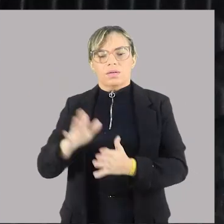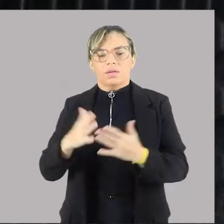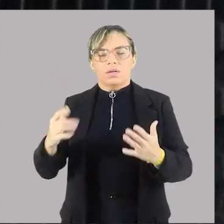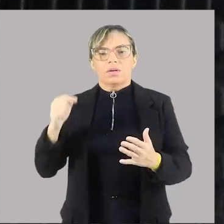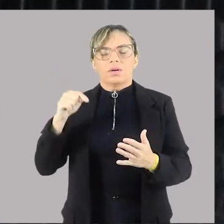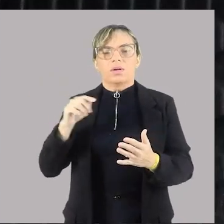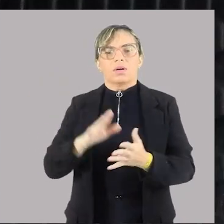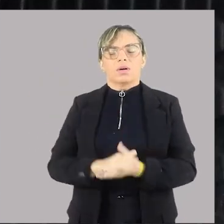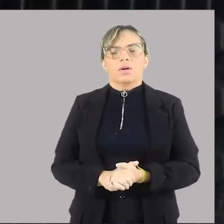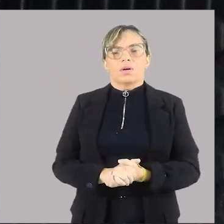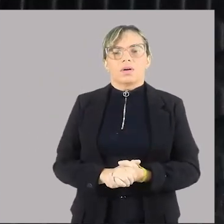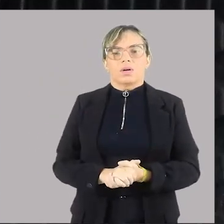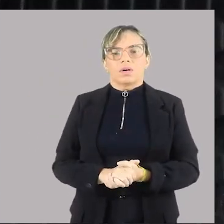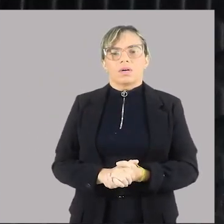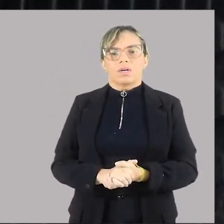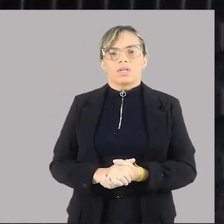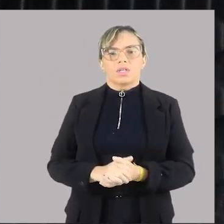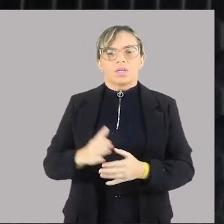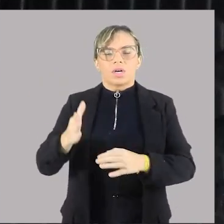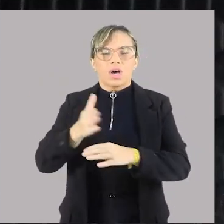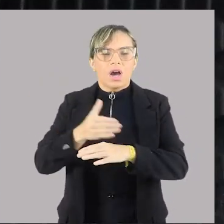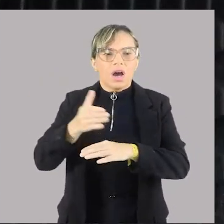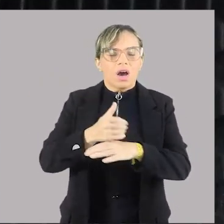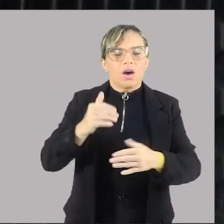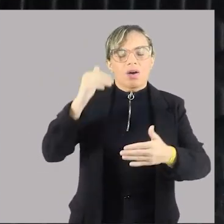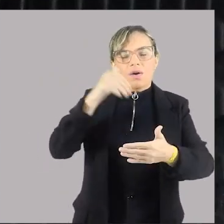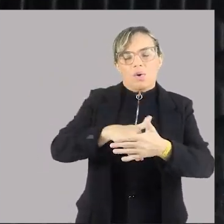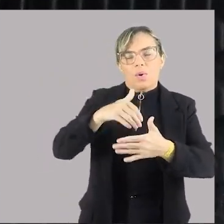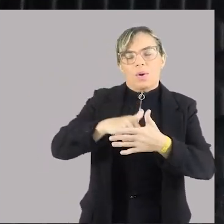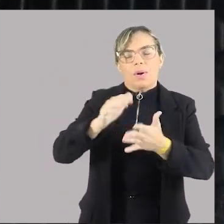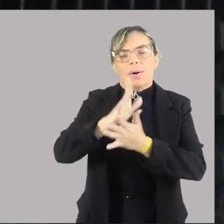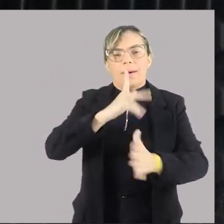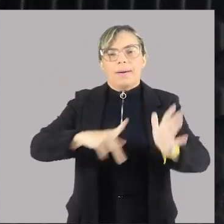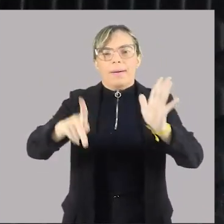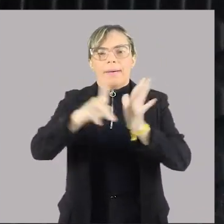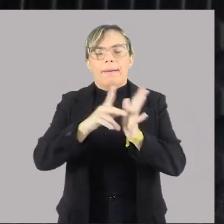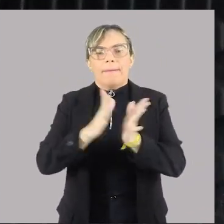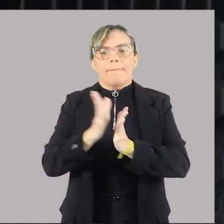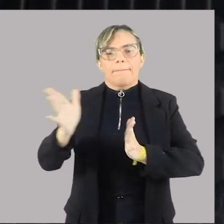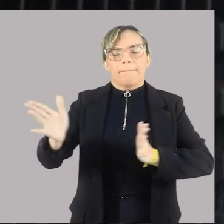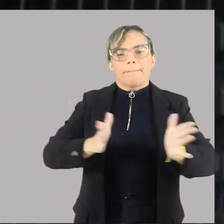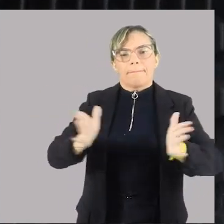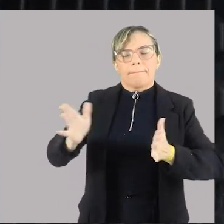chega até mesmo a convocar eleições. E o próprio governo